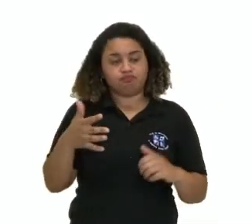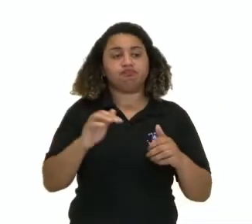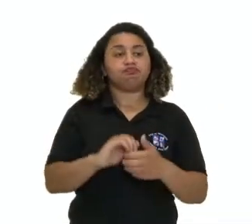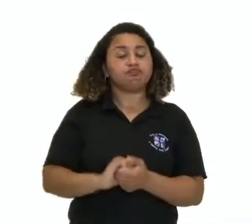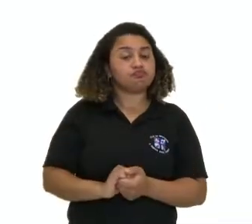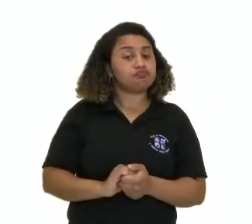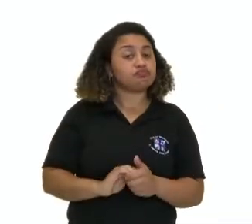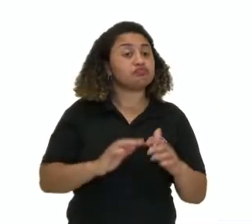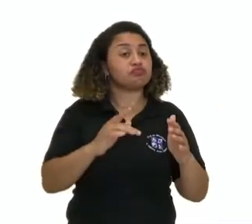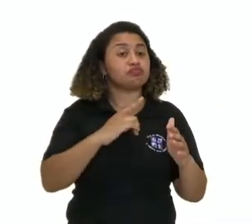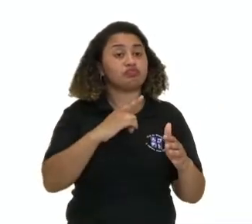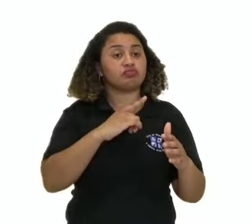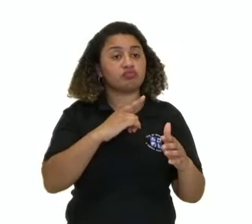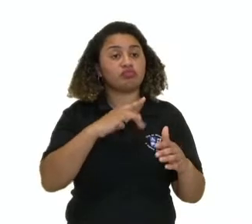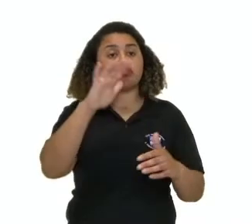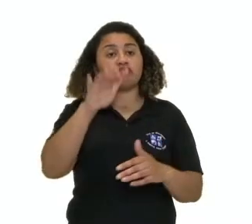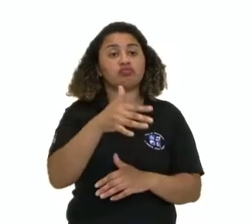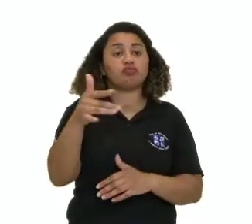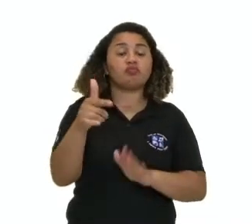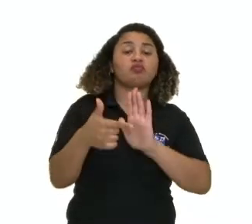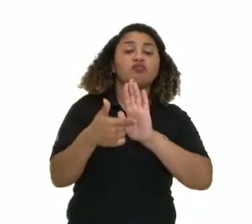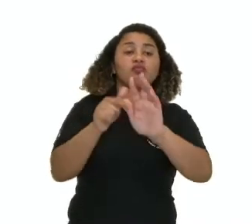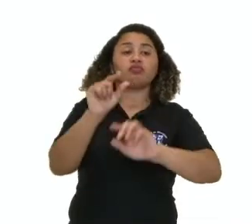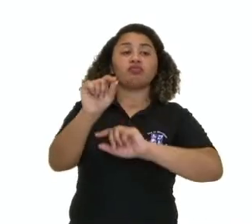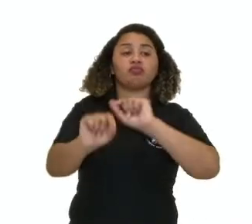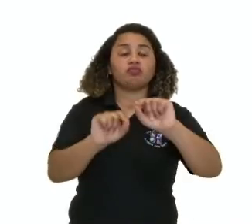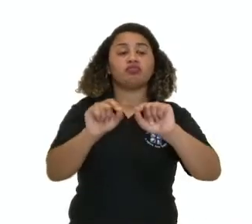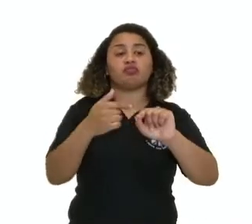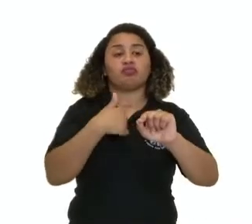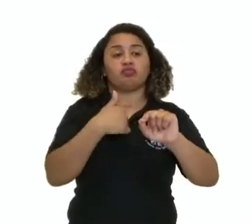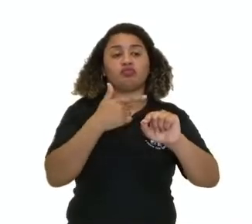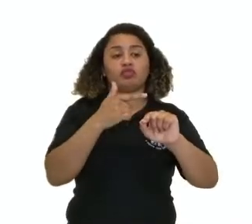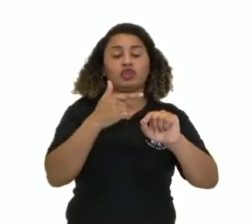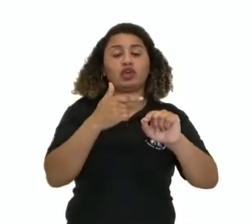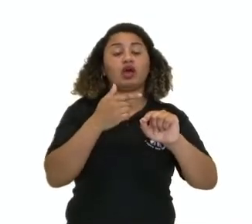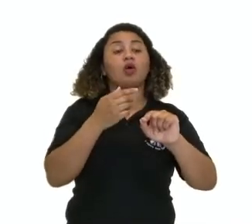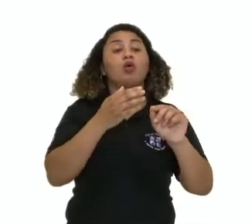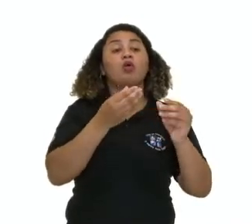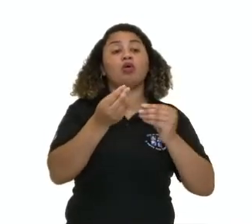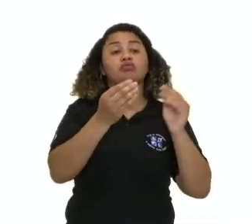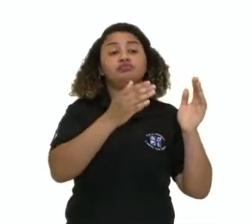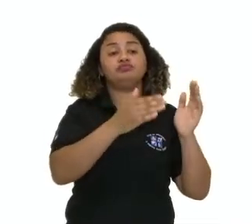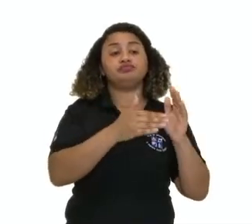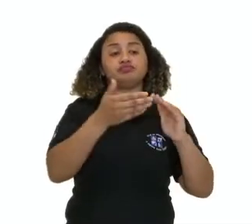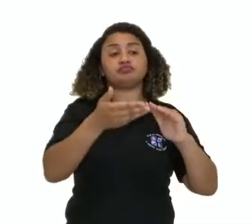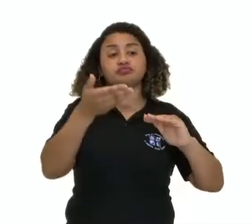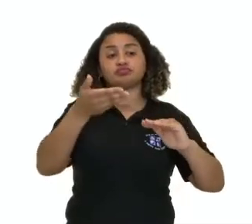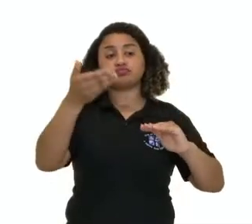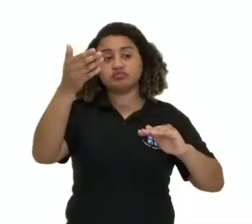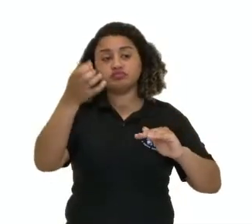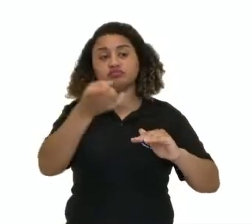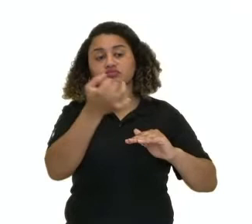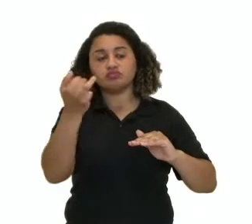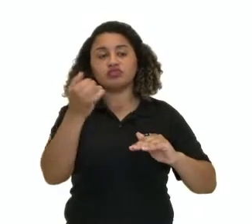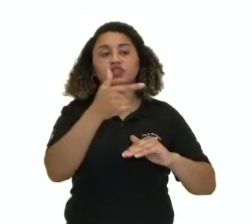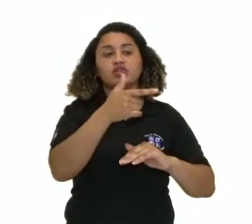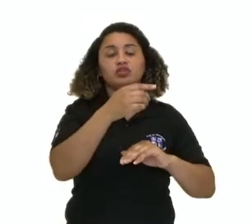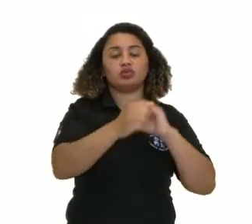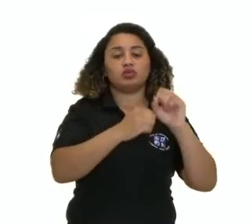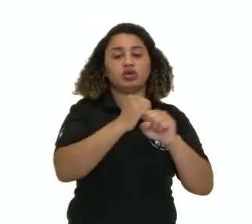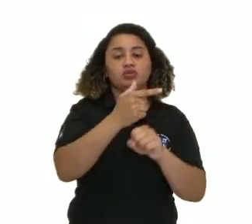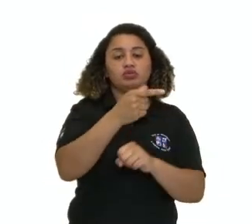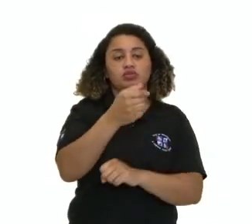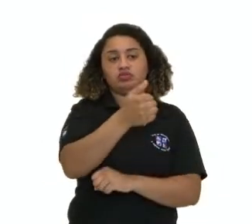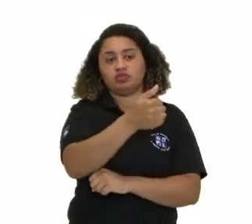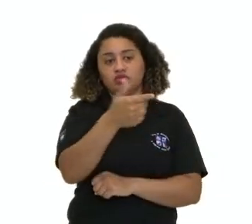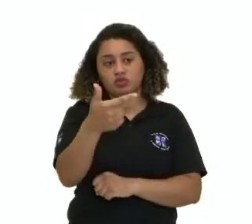aqui nós temos a tabela que apresenta a projeção da quantidade de arroz, ó. Então, em 2012,